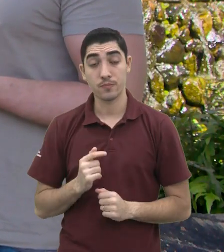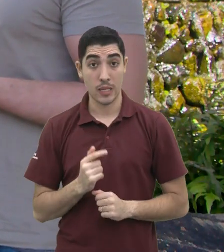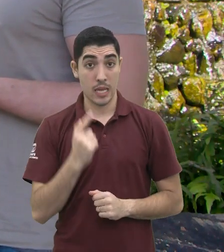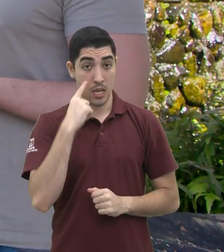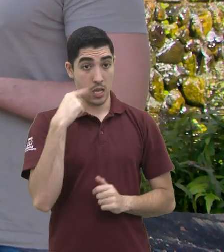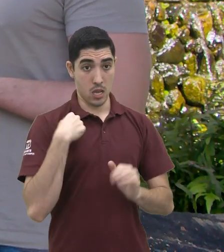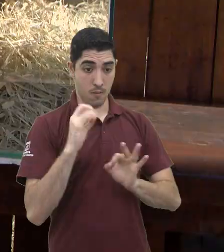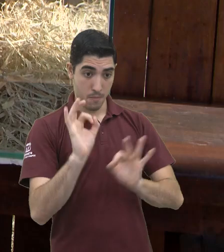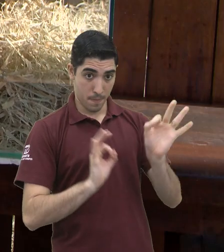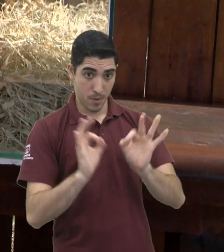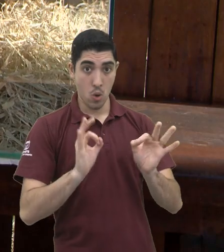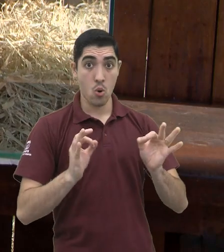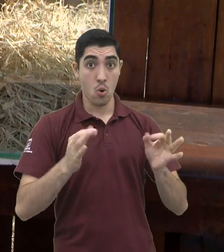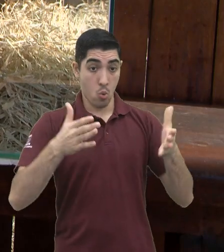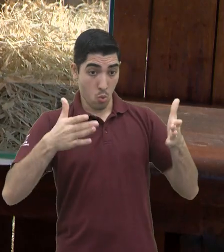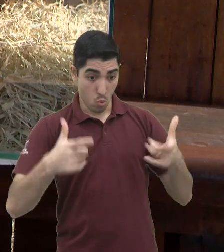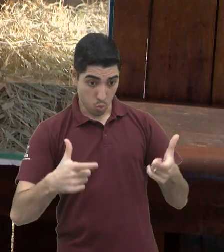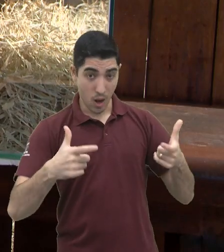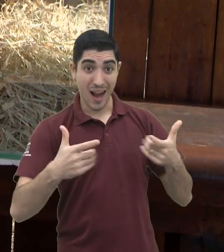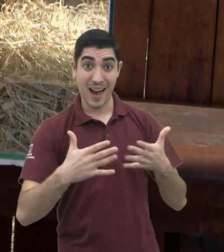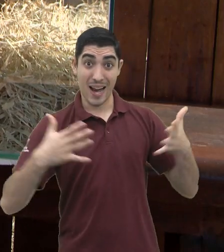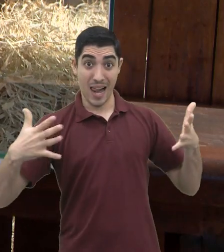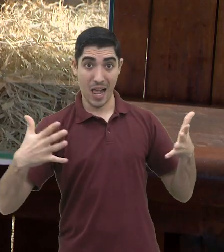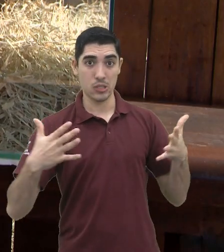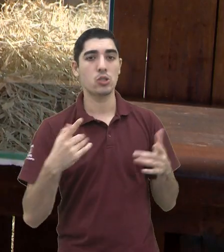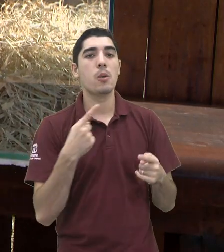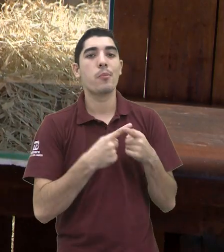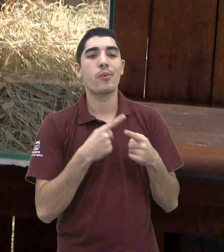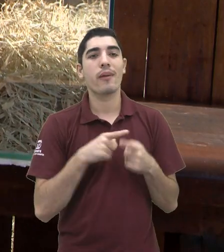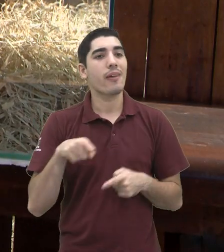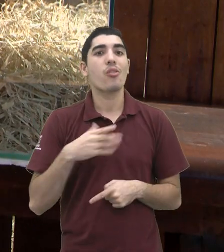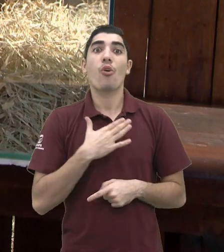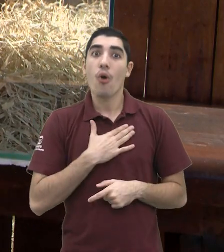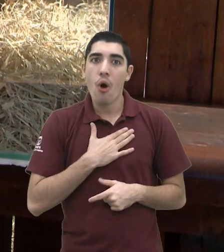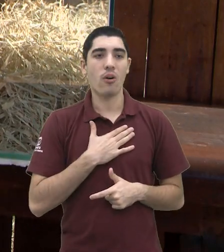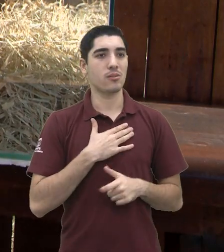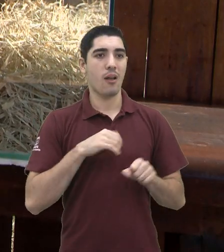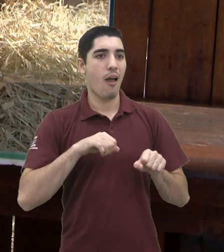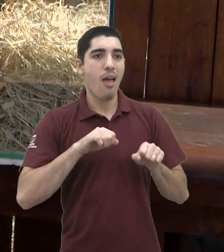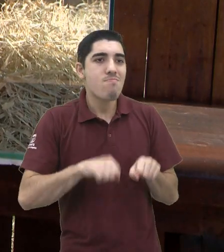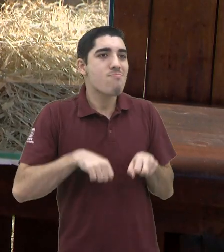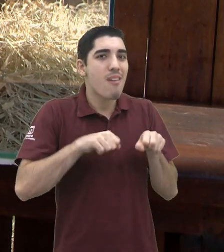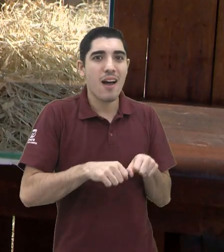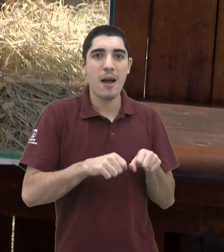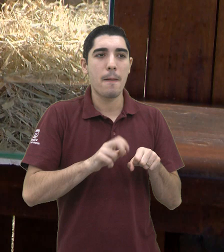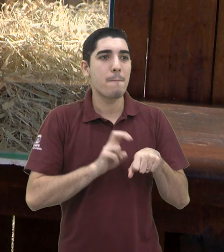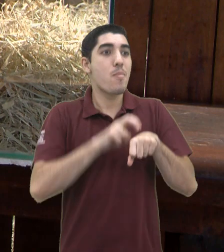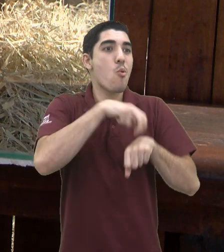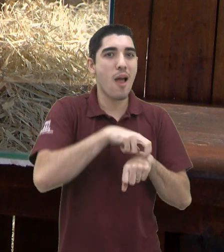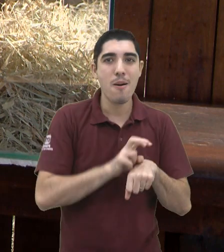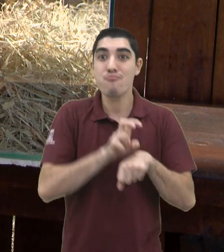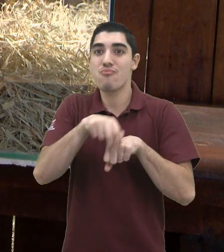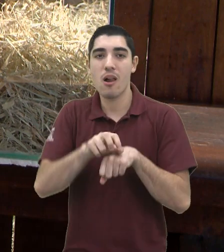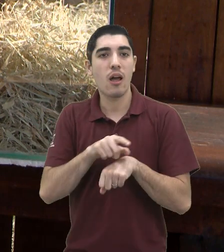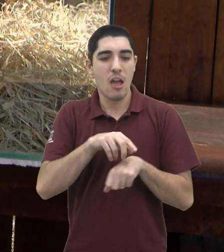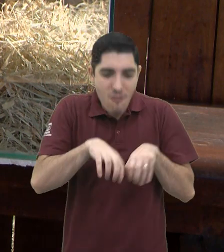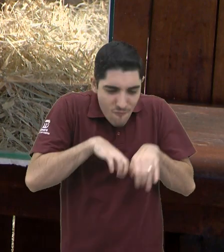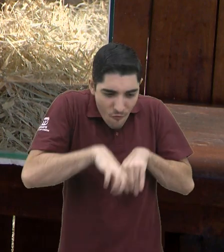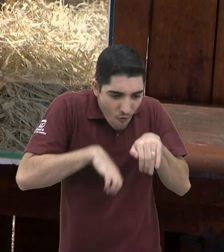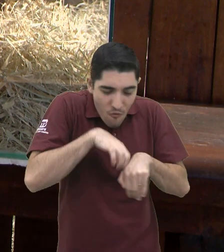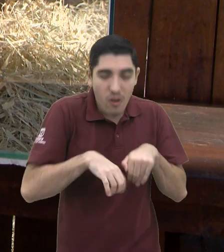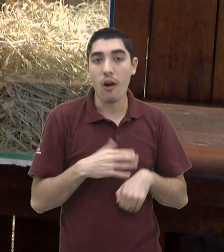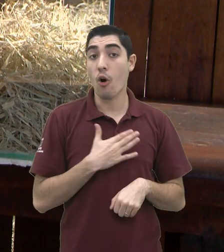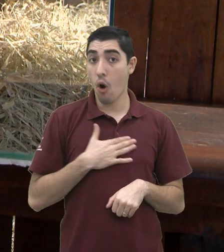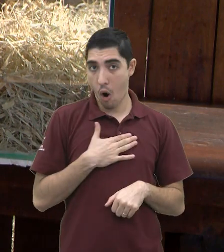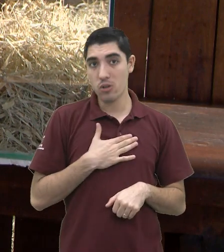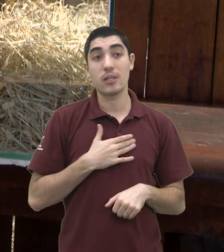Então, eu quis um espaço grande, porque eles gostam muito de andar, pular das coisas,